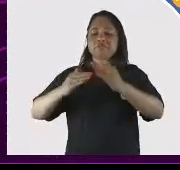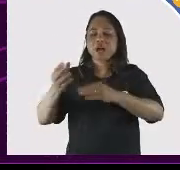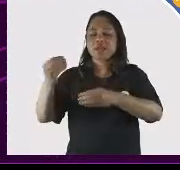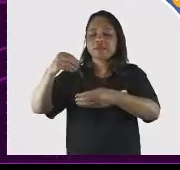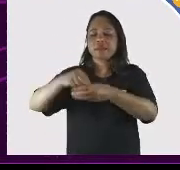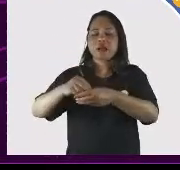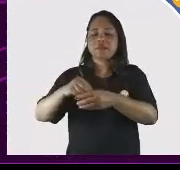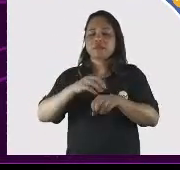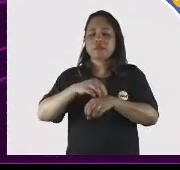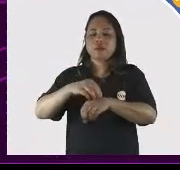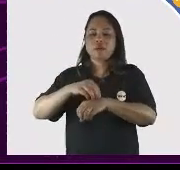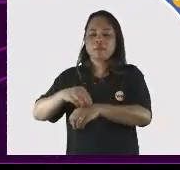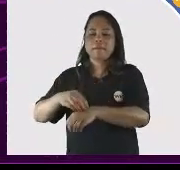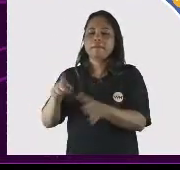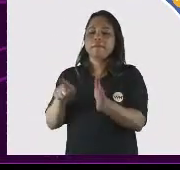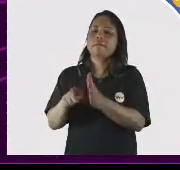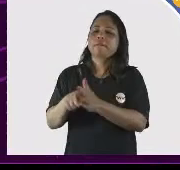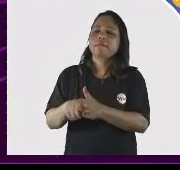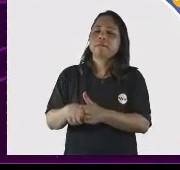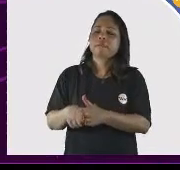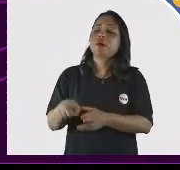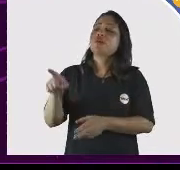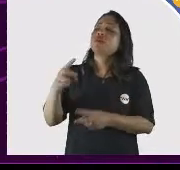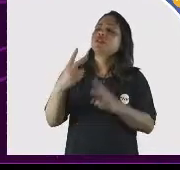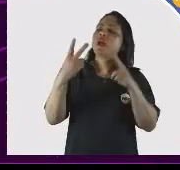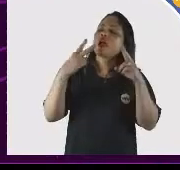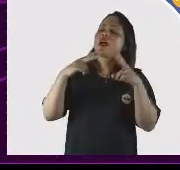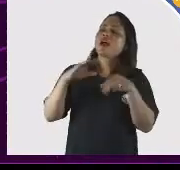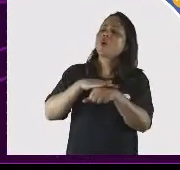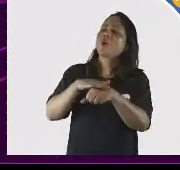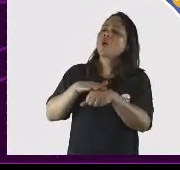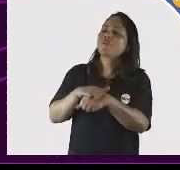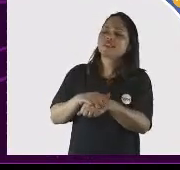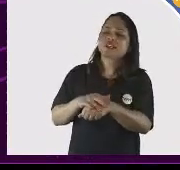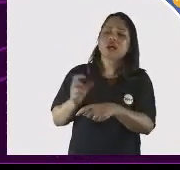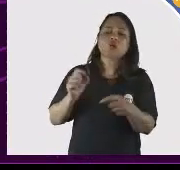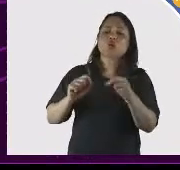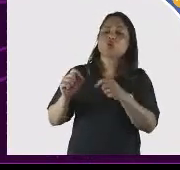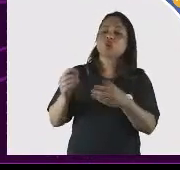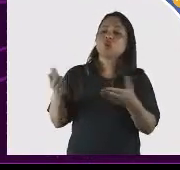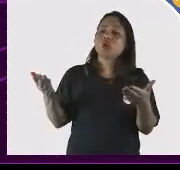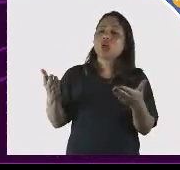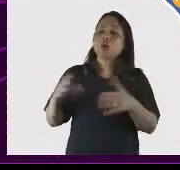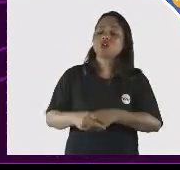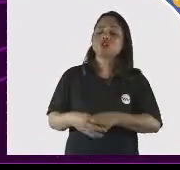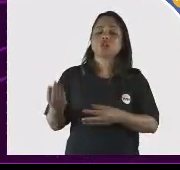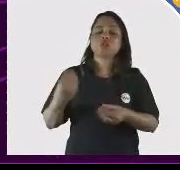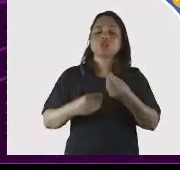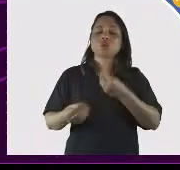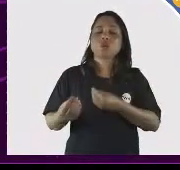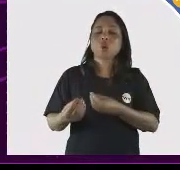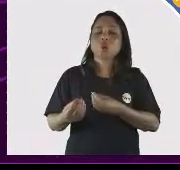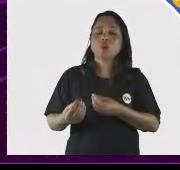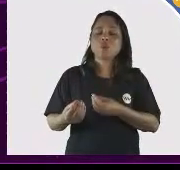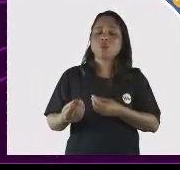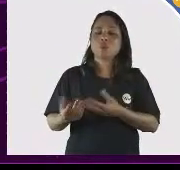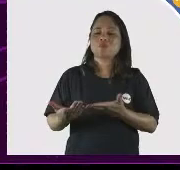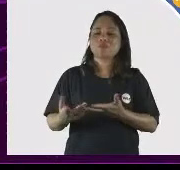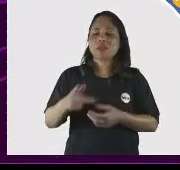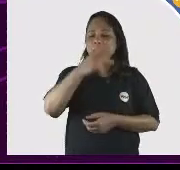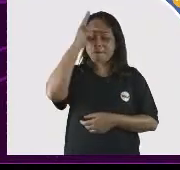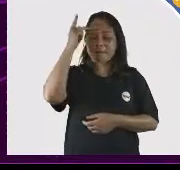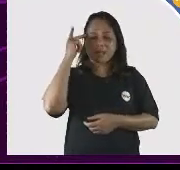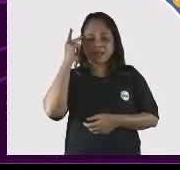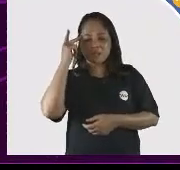etc eu queria saber ué O que que você tem visto com eles a respeito de saúde financeira né esses esses operadores né que